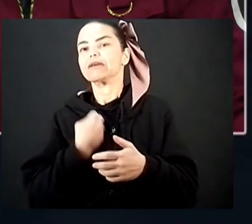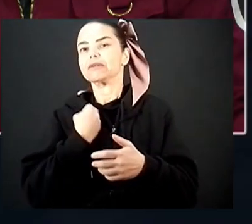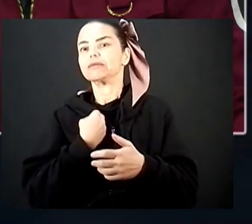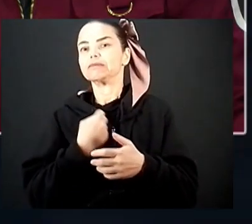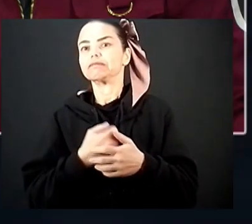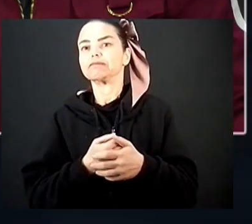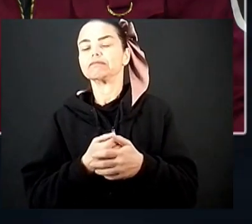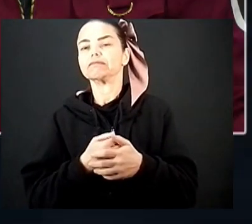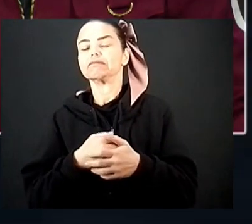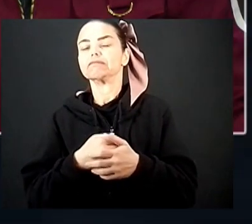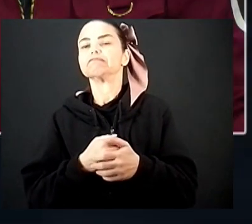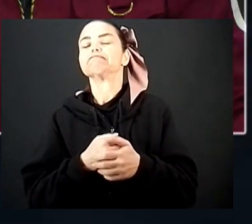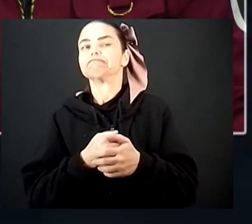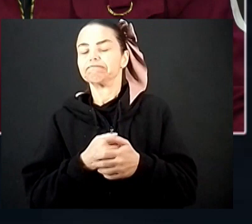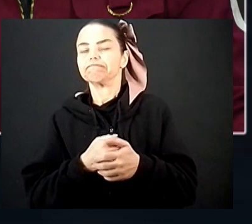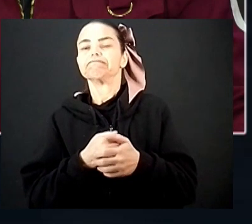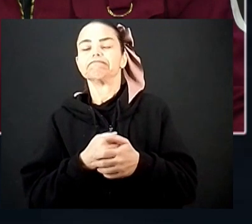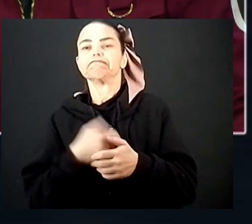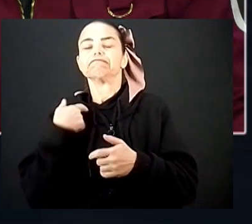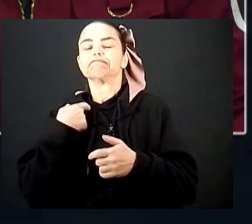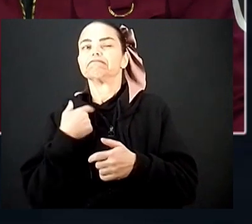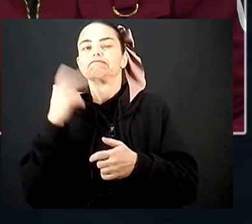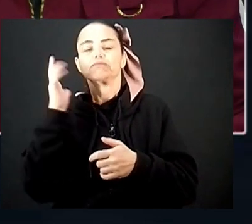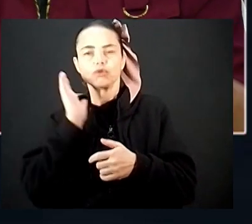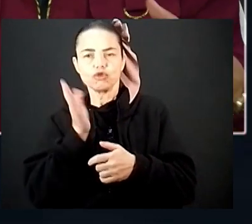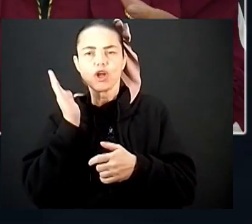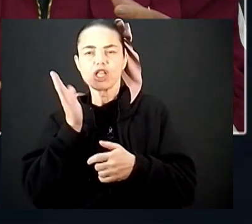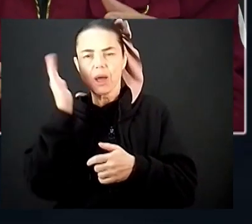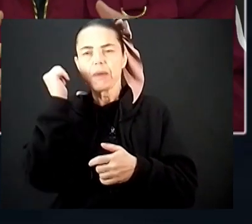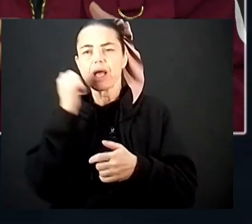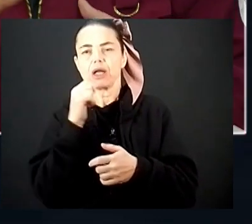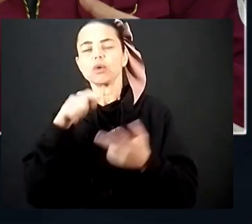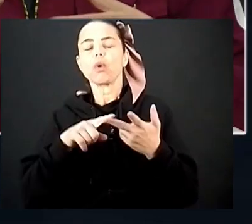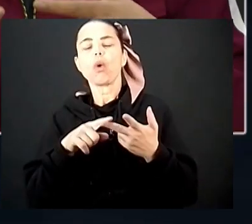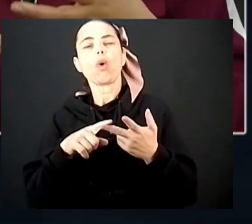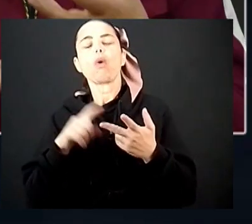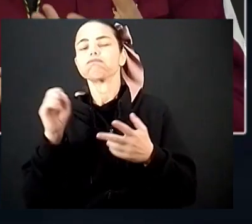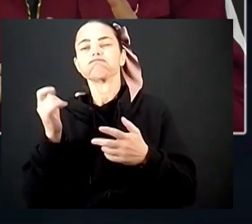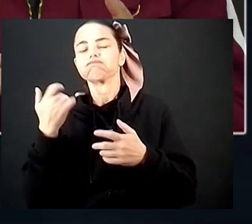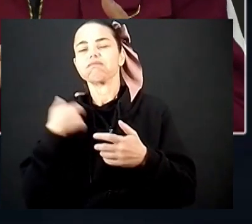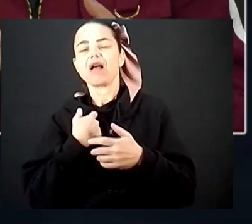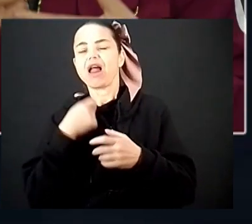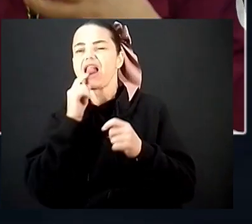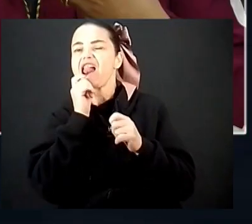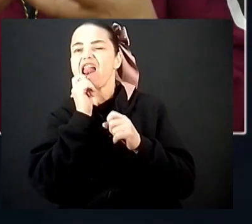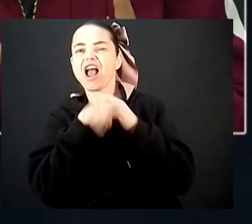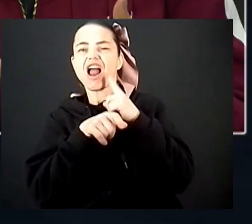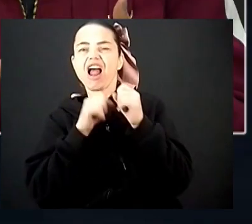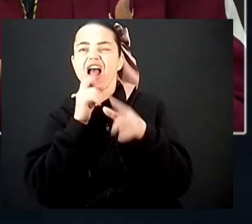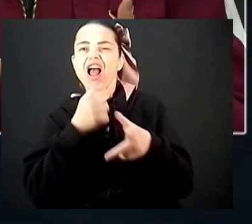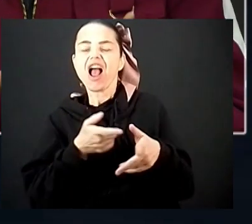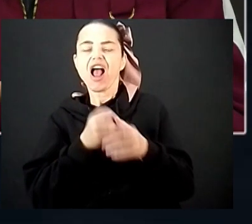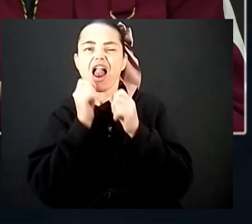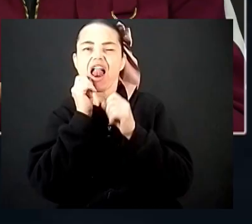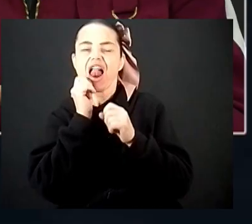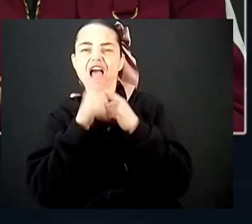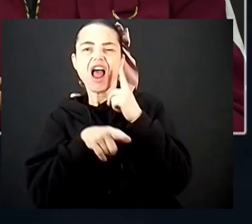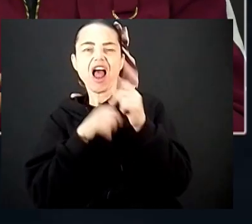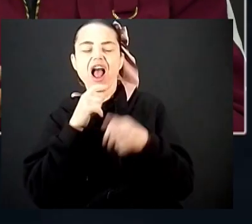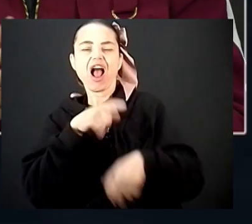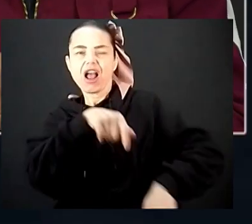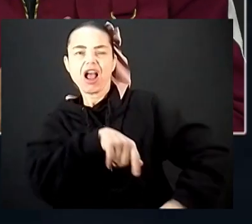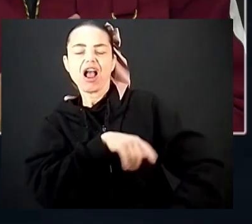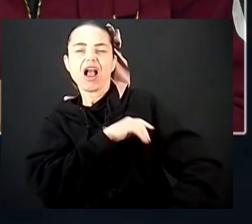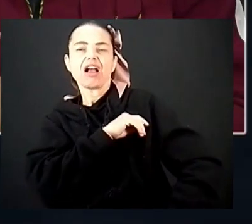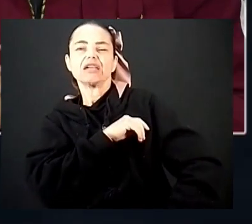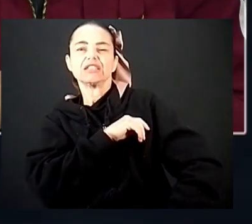é forma inconsciente ou consciente, né? Essa crítica, quando vem a crítica, é de forma inconsciente